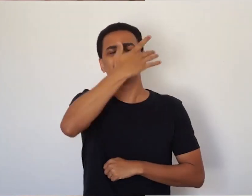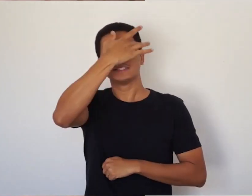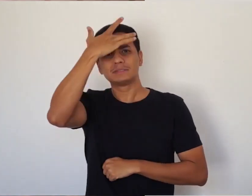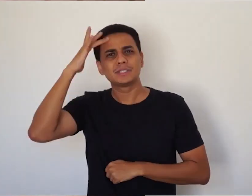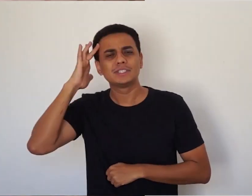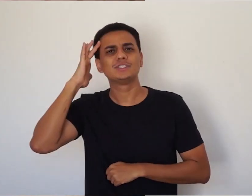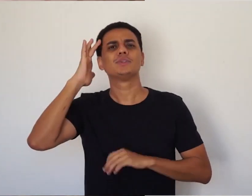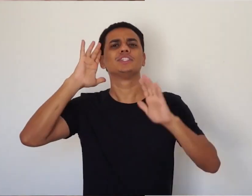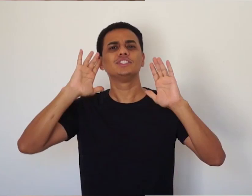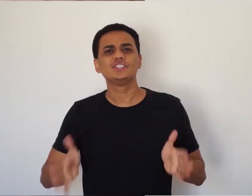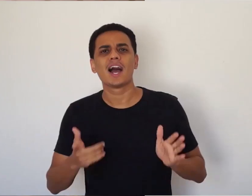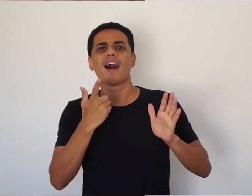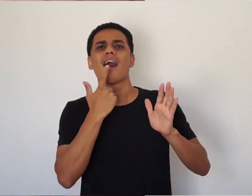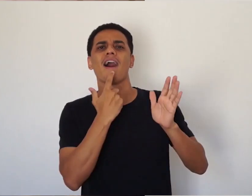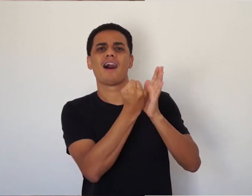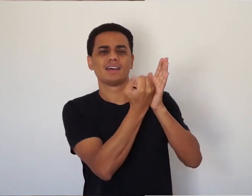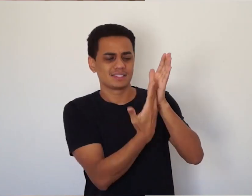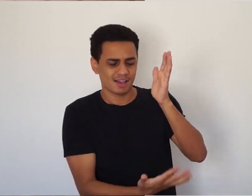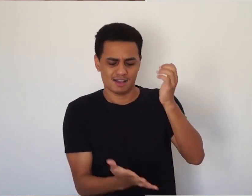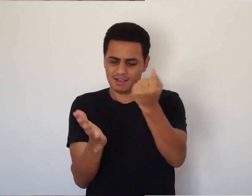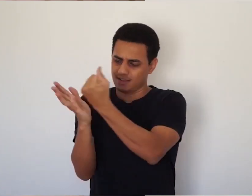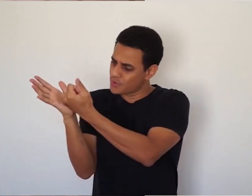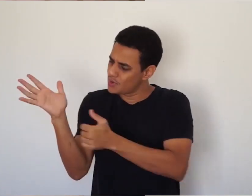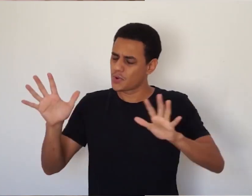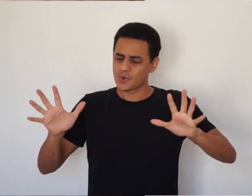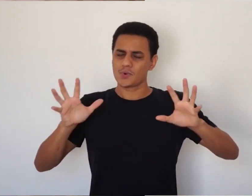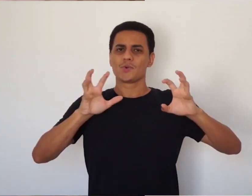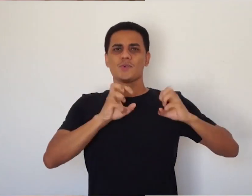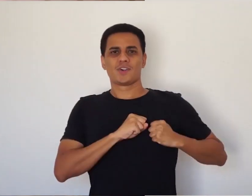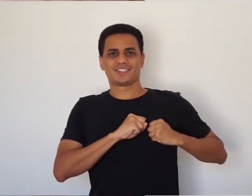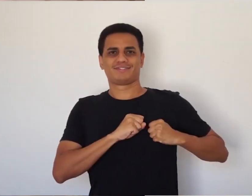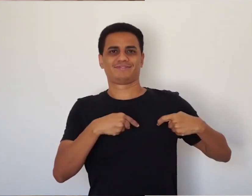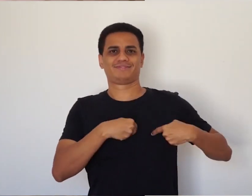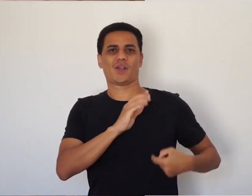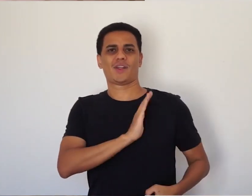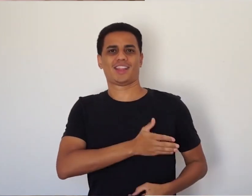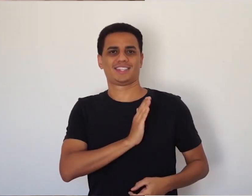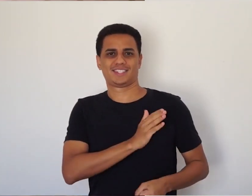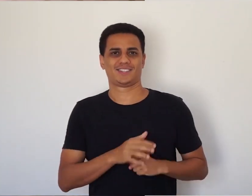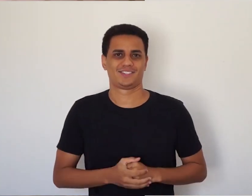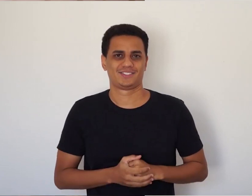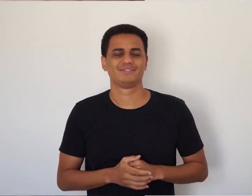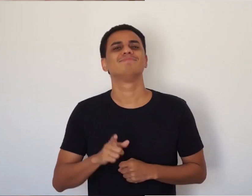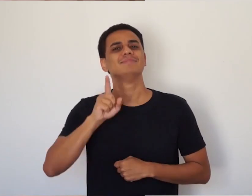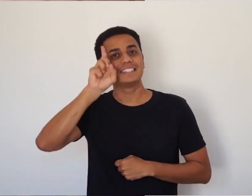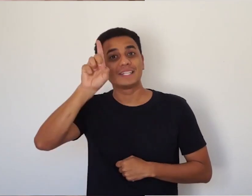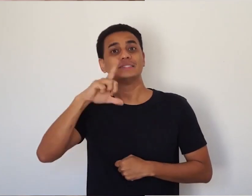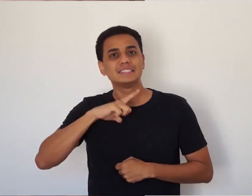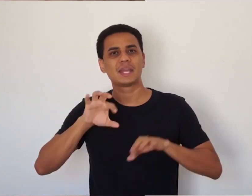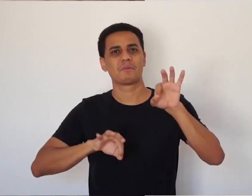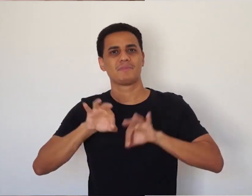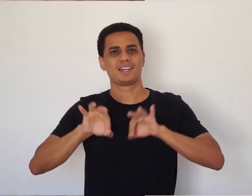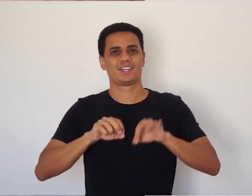todos aqueles cujo sangue do Cordeiro já foi aspergido nos umbrais do nosso coração.